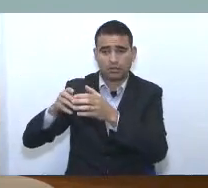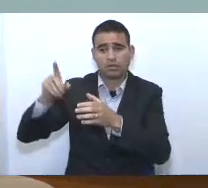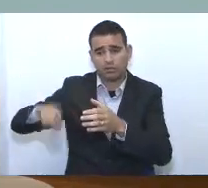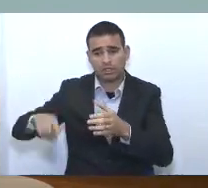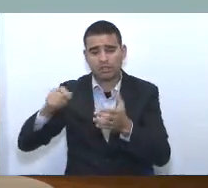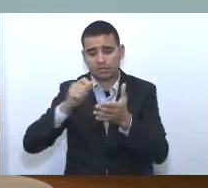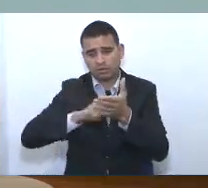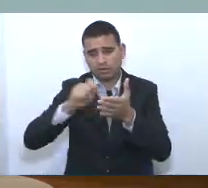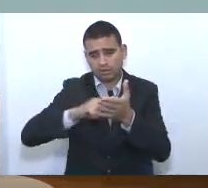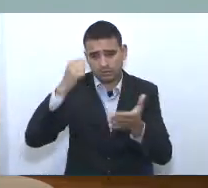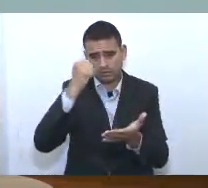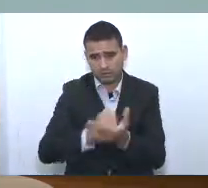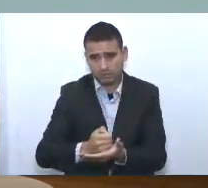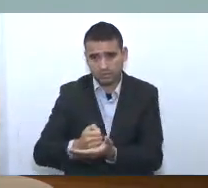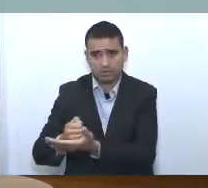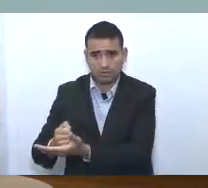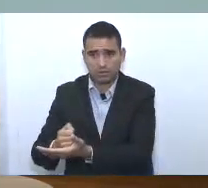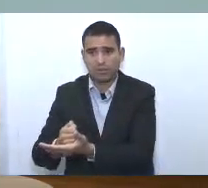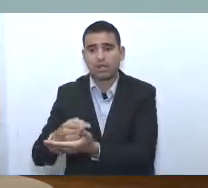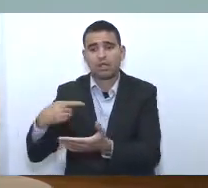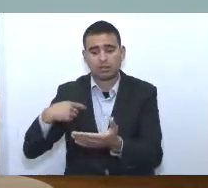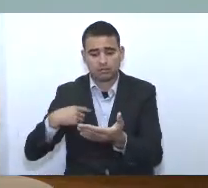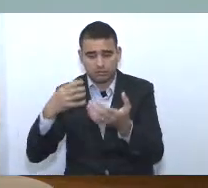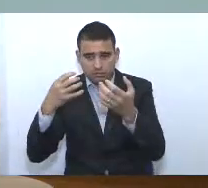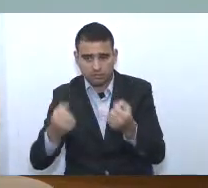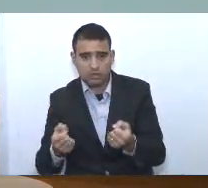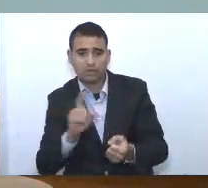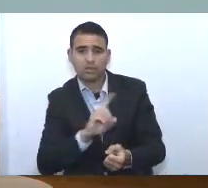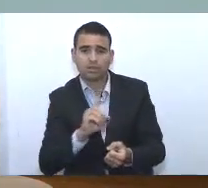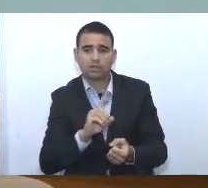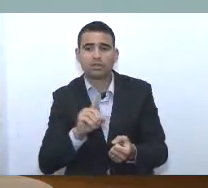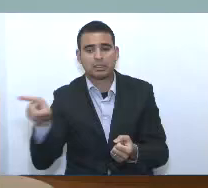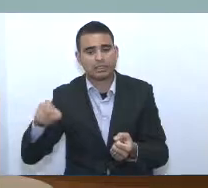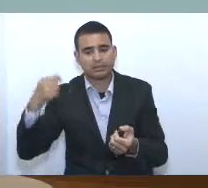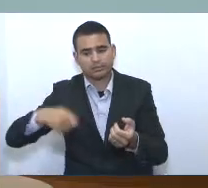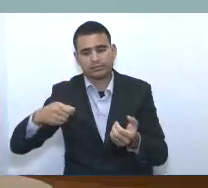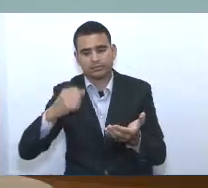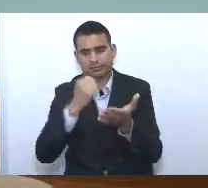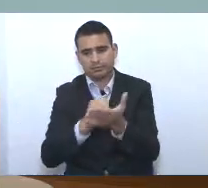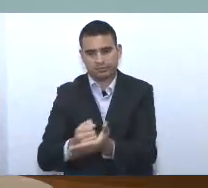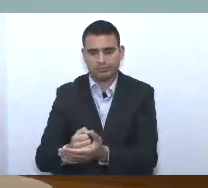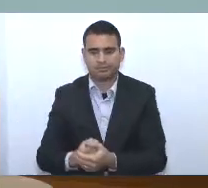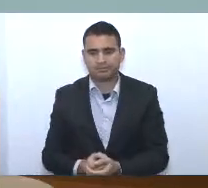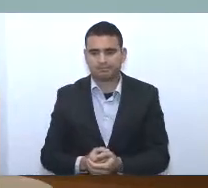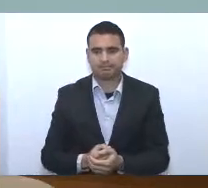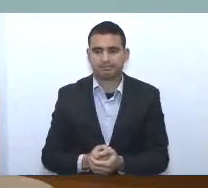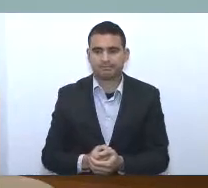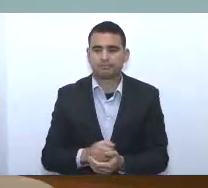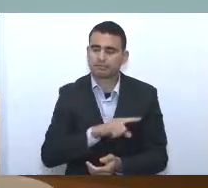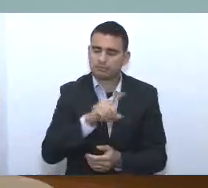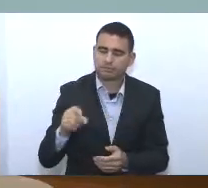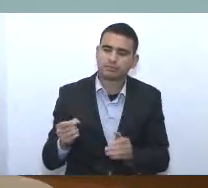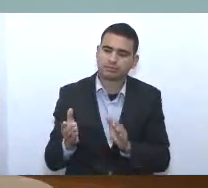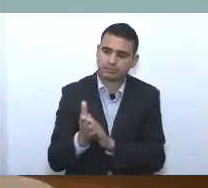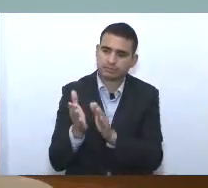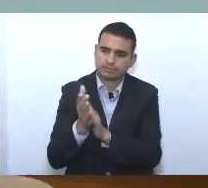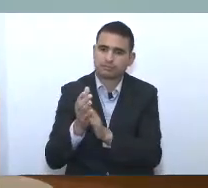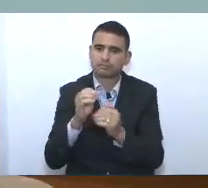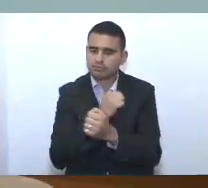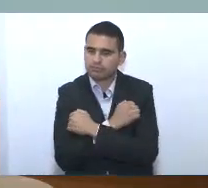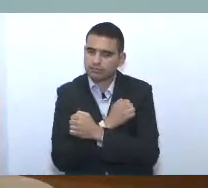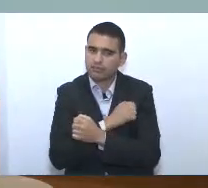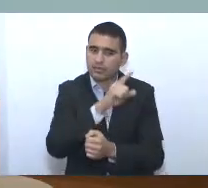administração, olha, eu não me oponho que vocês levem a iluminação pública para essas famílias. No mais, parabenizar, leva um abraço para o